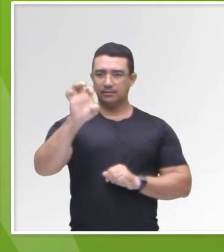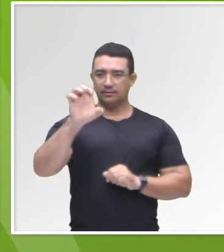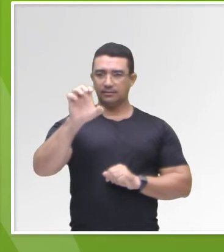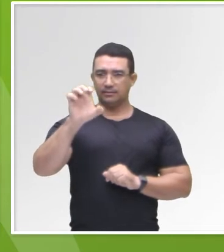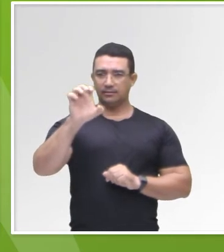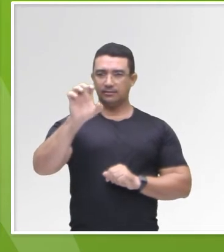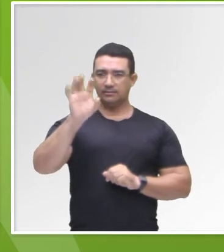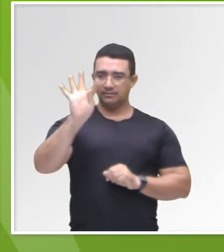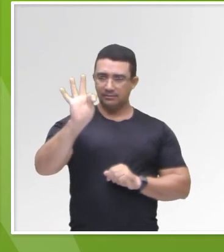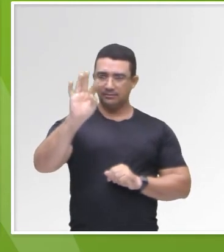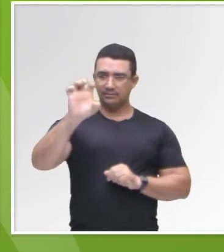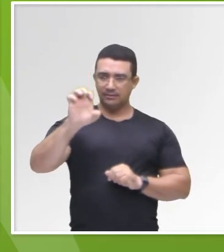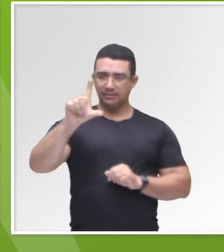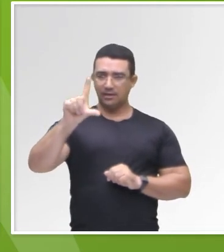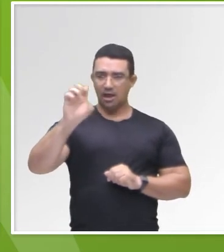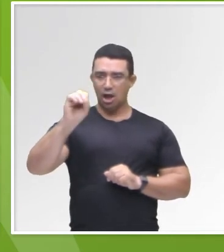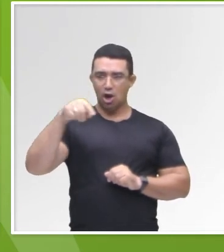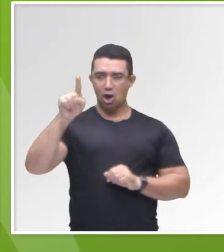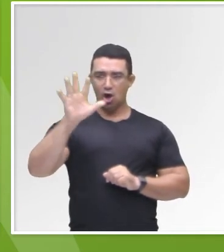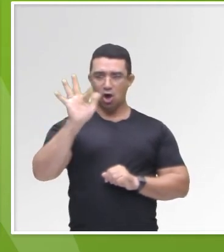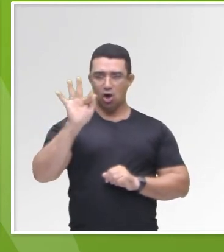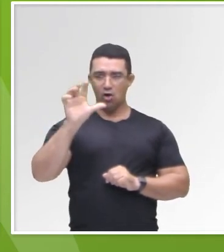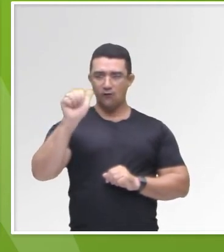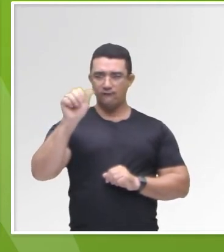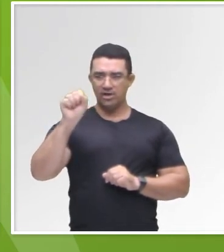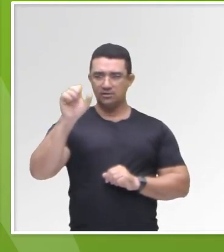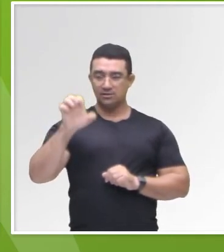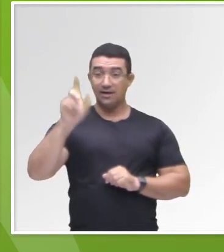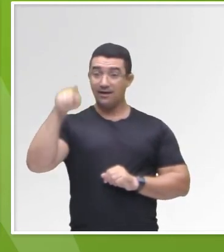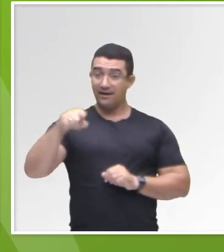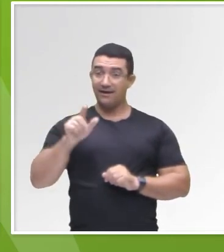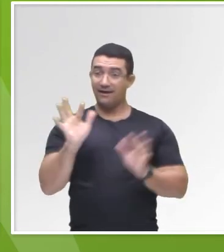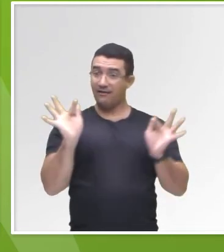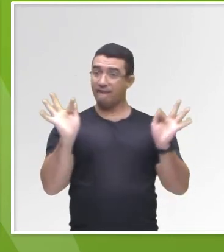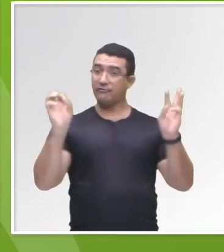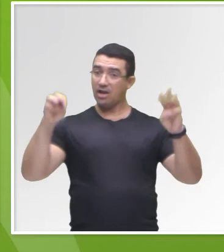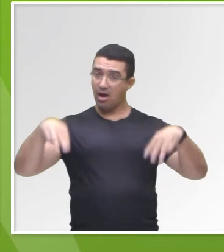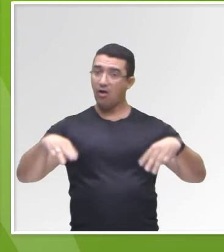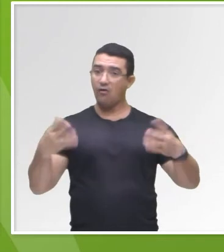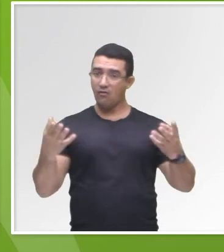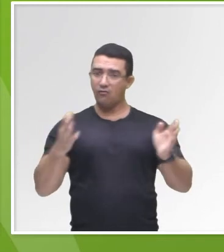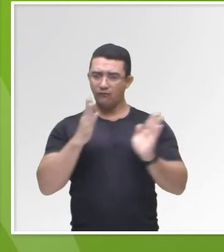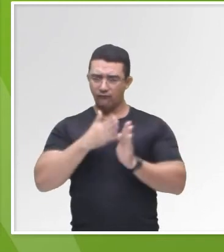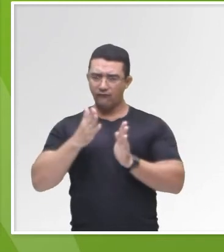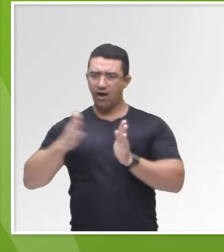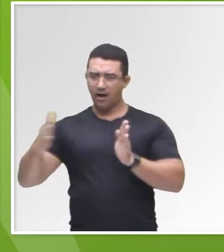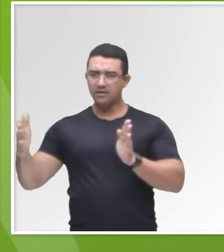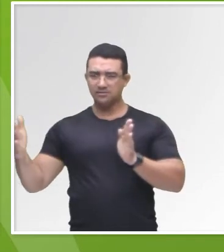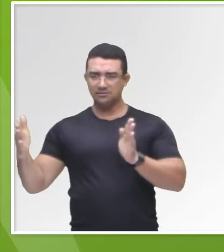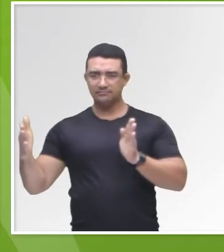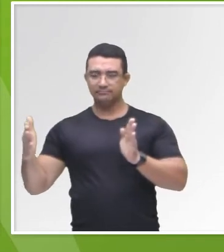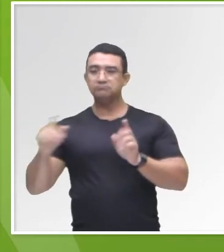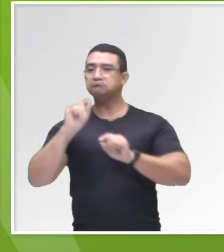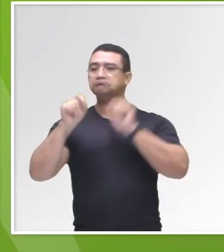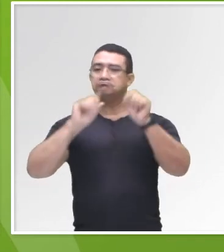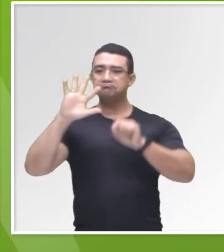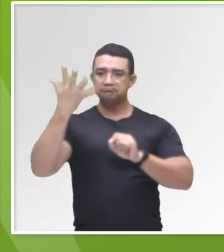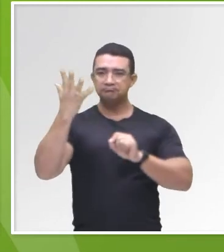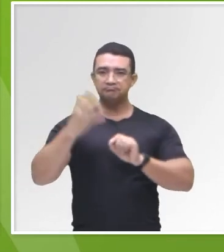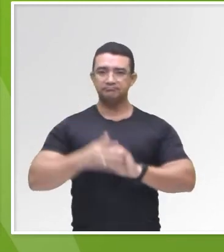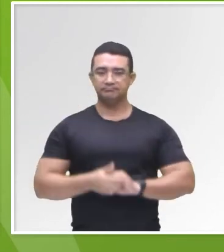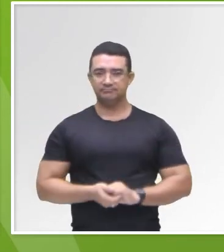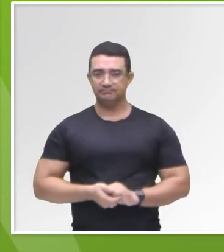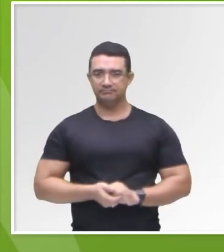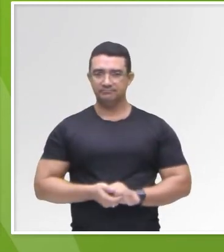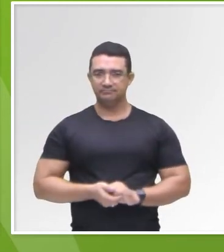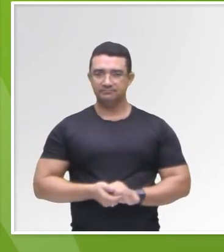né? Essa telófase é a fase fim, praticamente a última fase aí da nossa mitose. O que vai acontecer aí?